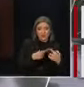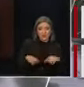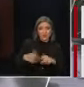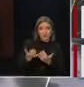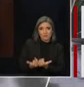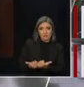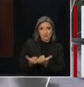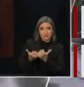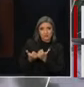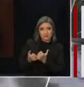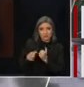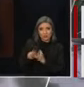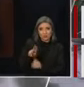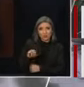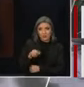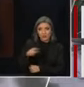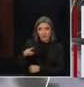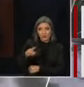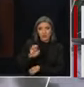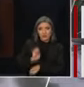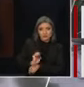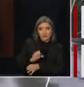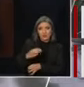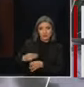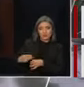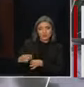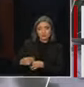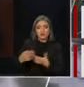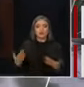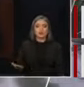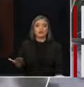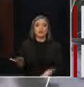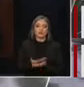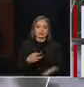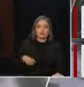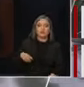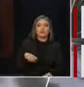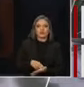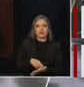interesse da União, do Estado ou município, a ação penal será pública.